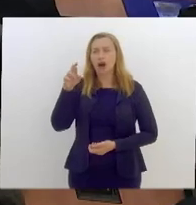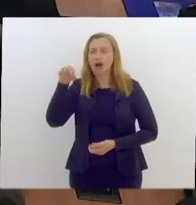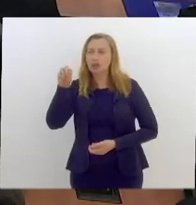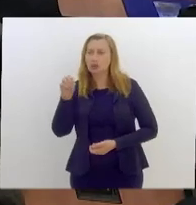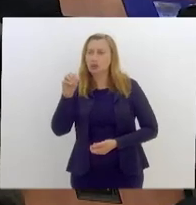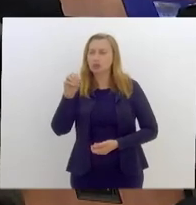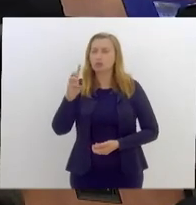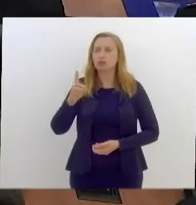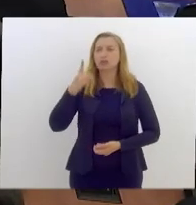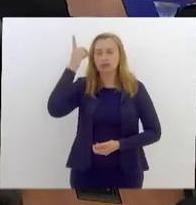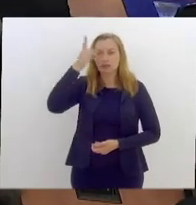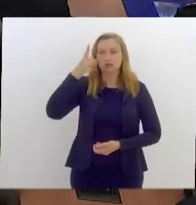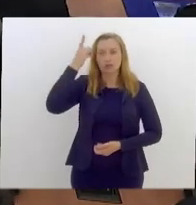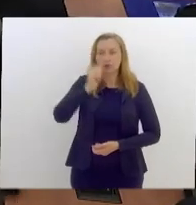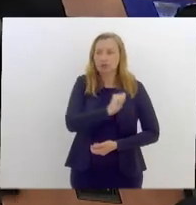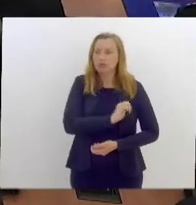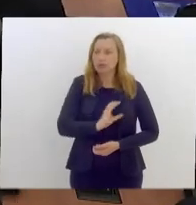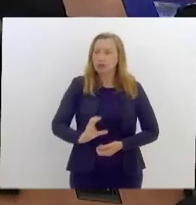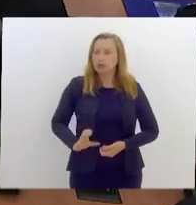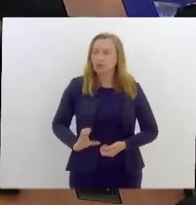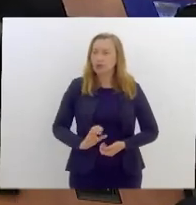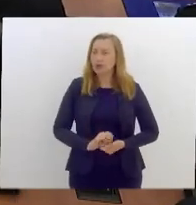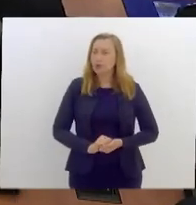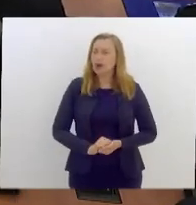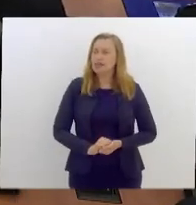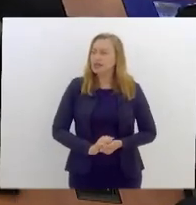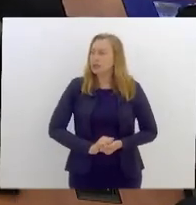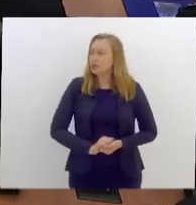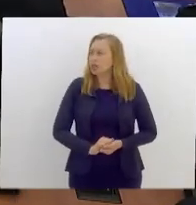autor, deputado André Siciliano.